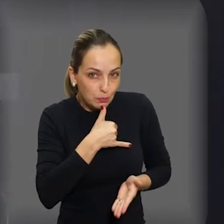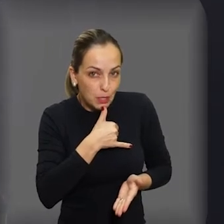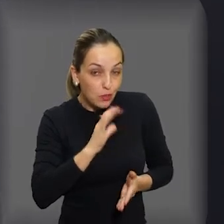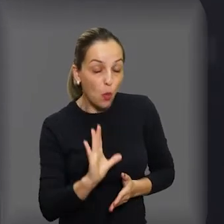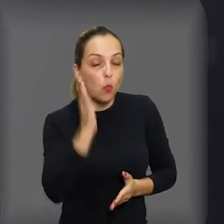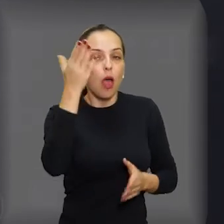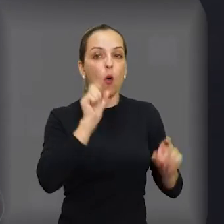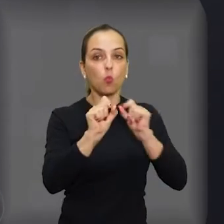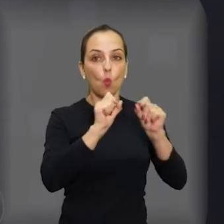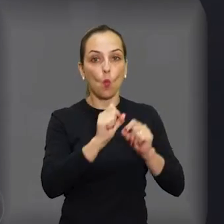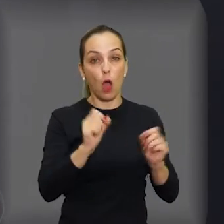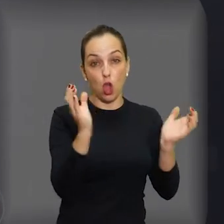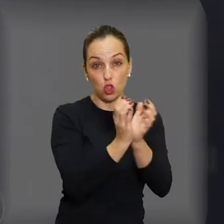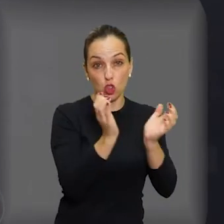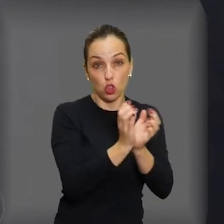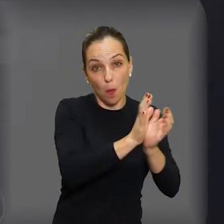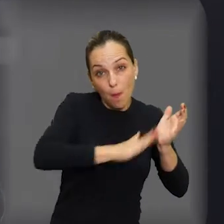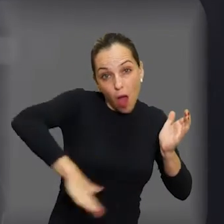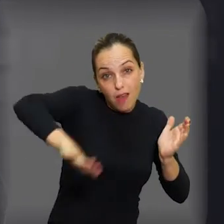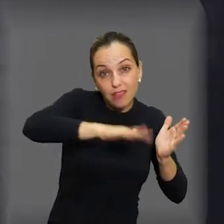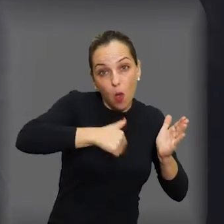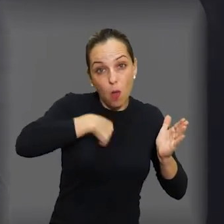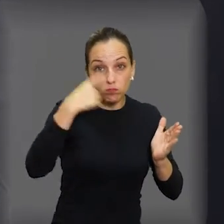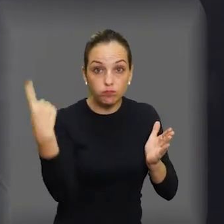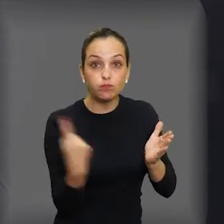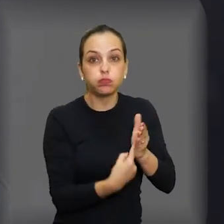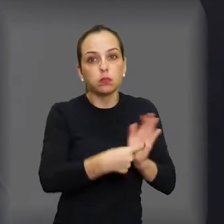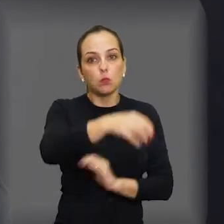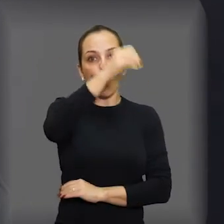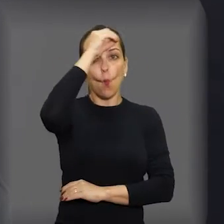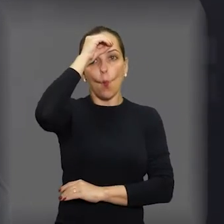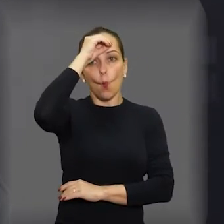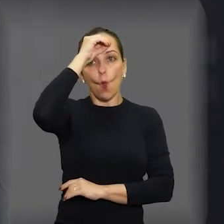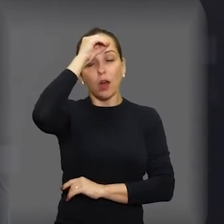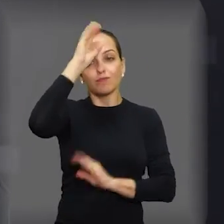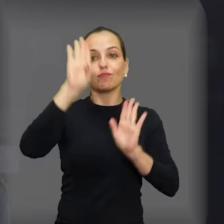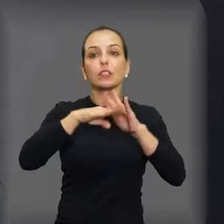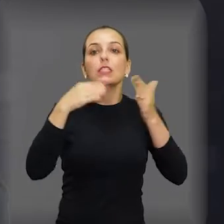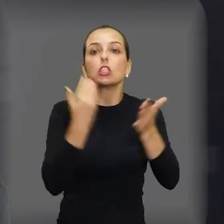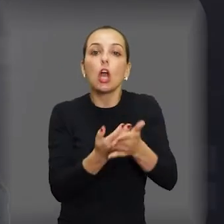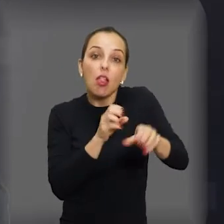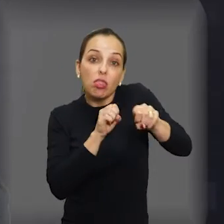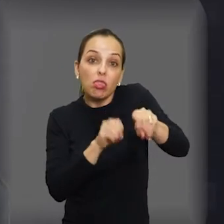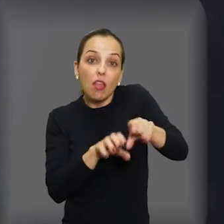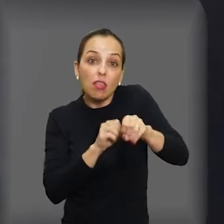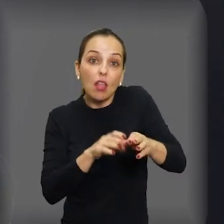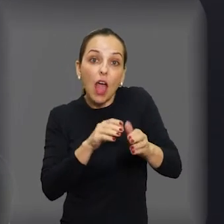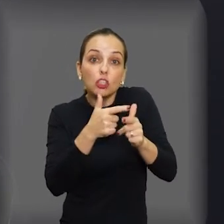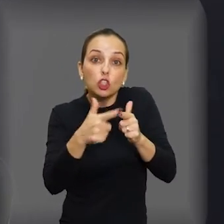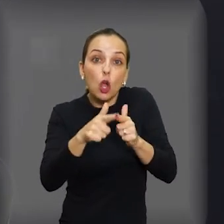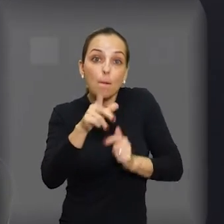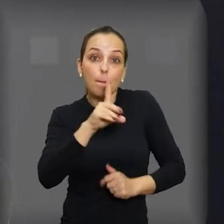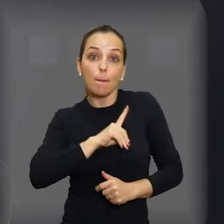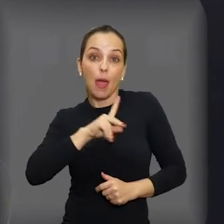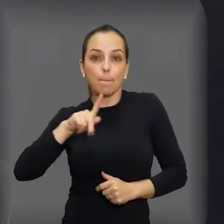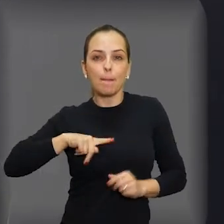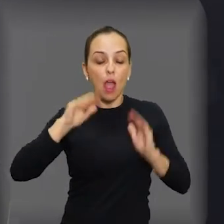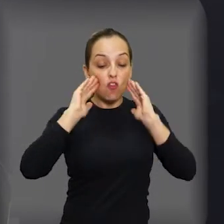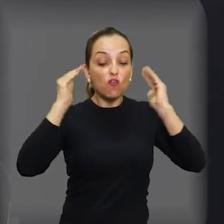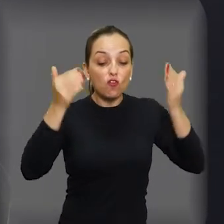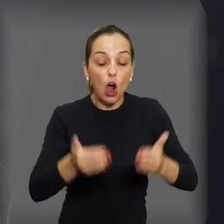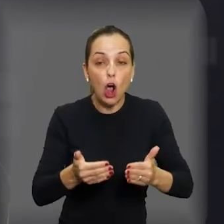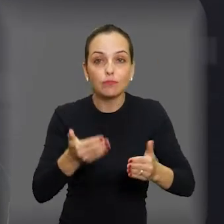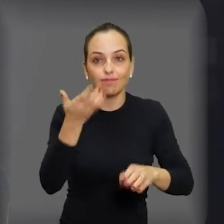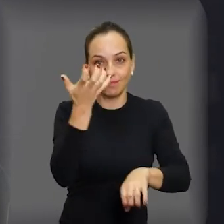desse contexto porque eu não aprendi isso na escola e eu gostaria que as escolas tivessem uma preocupação de ter